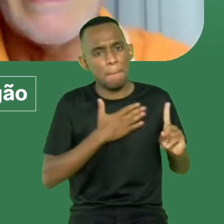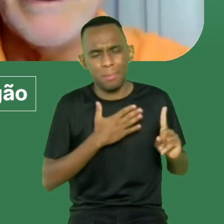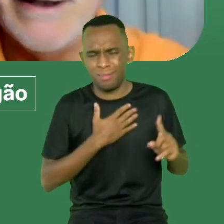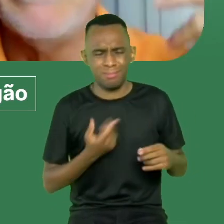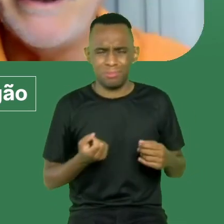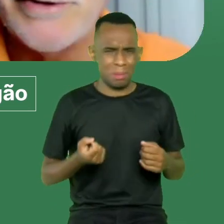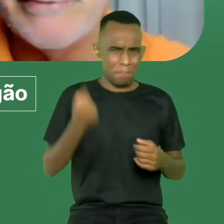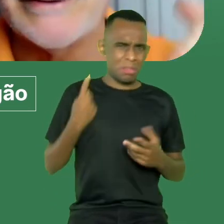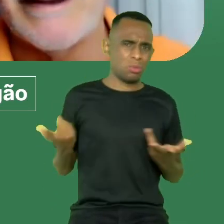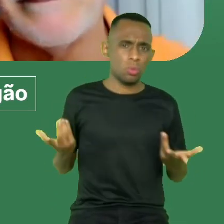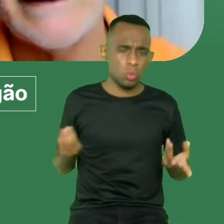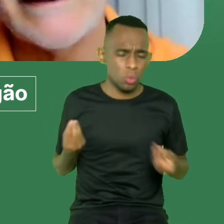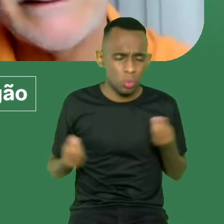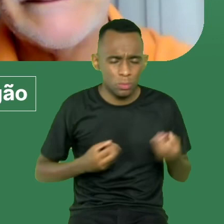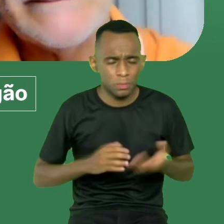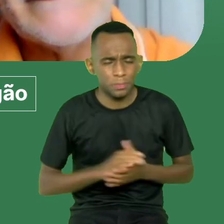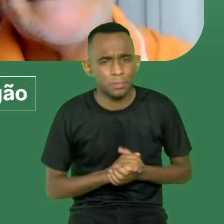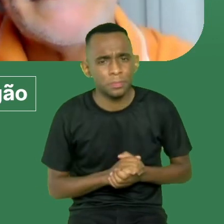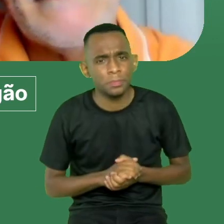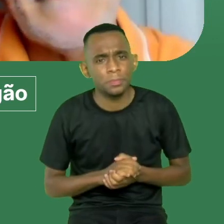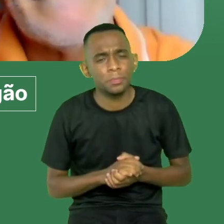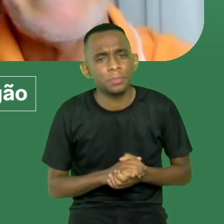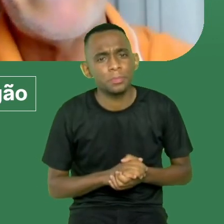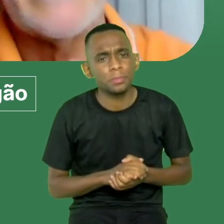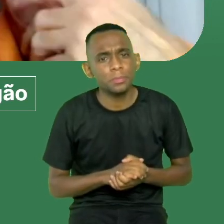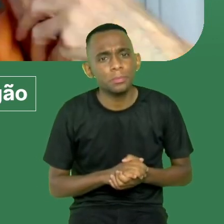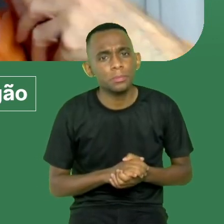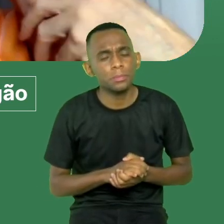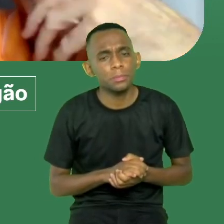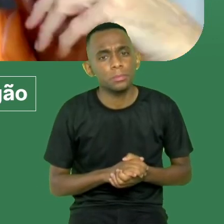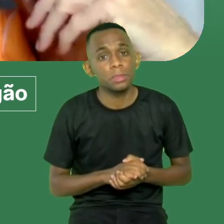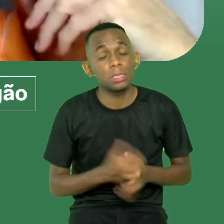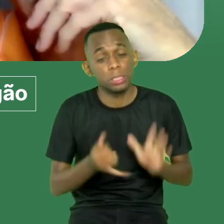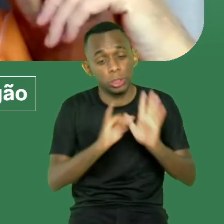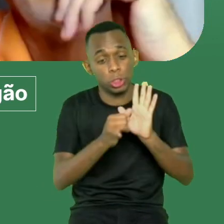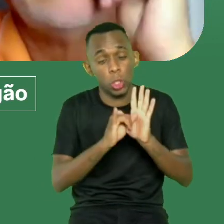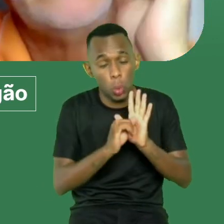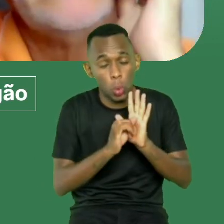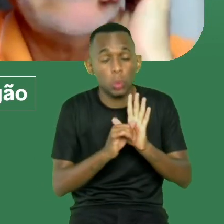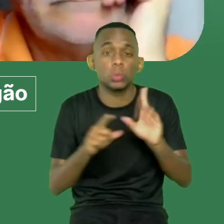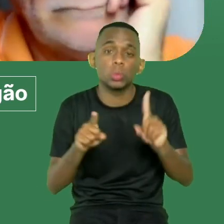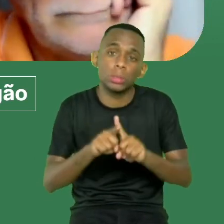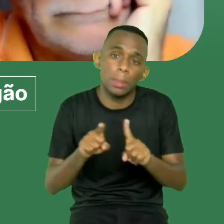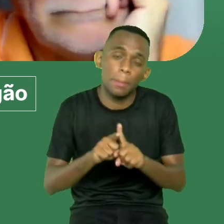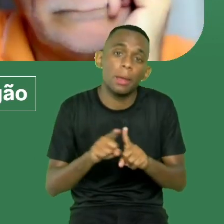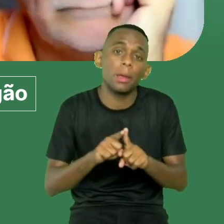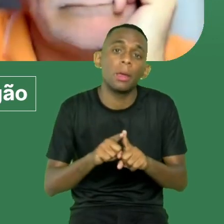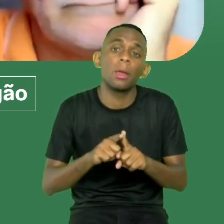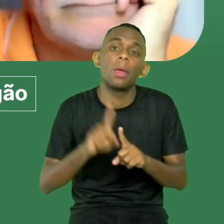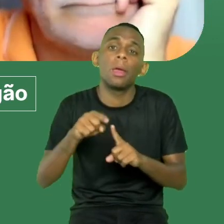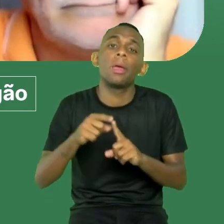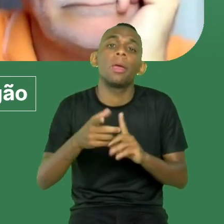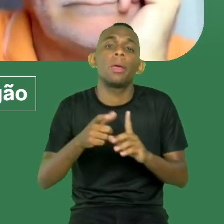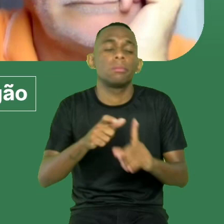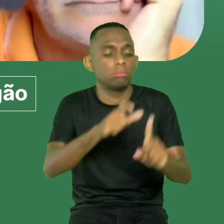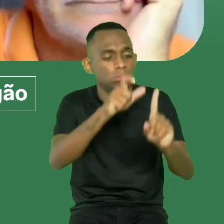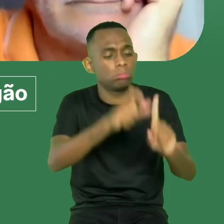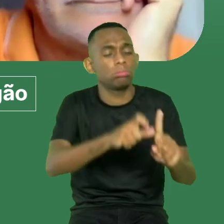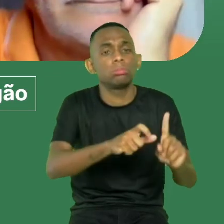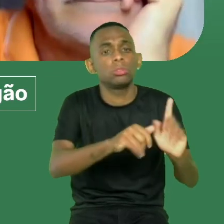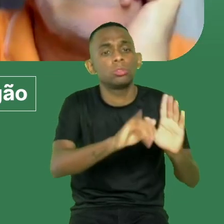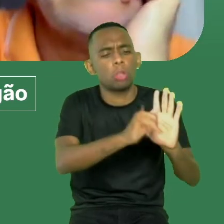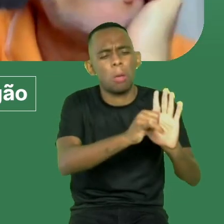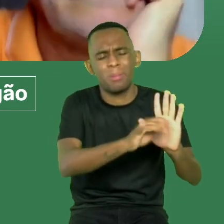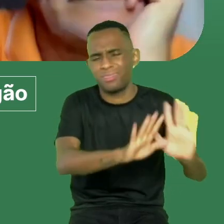Aí A gente nesse sabe, né? conto, nesse conto a gente volta ali naquele papel do narrador que você abandona, né? Você se